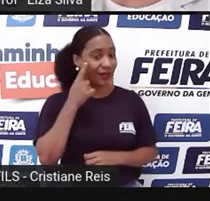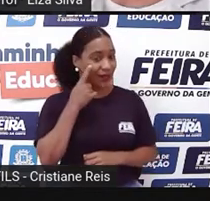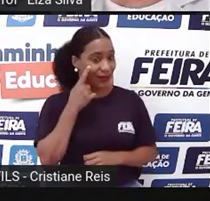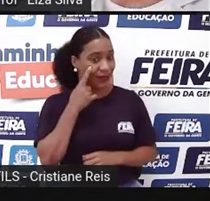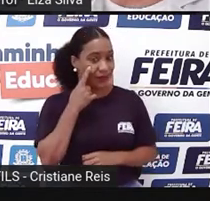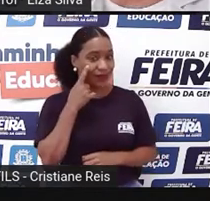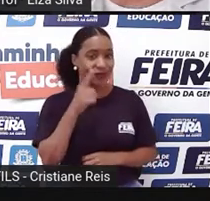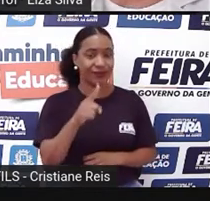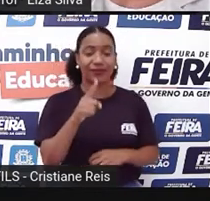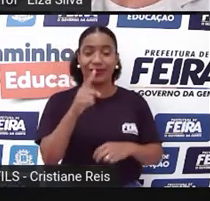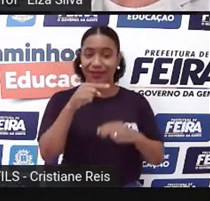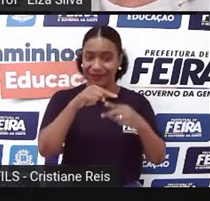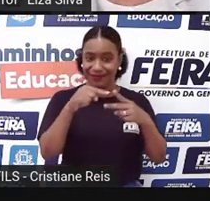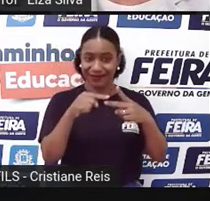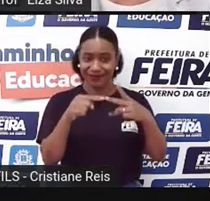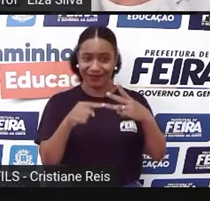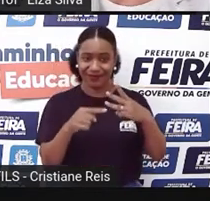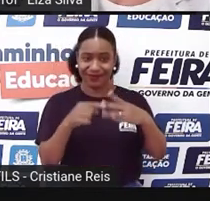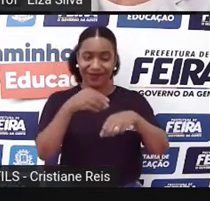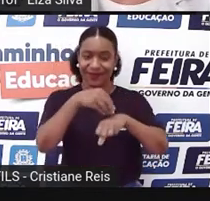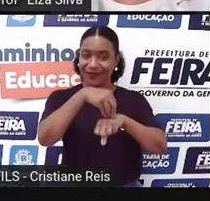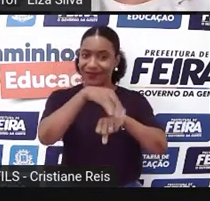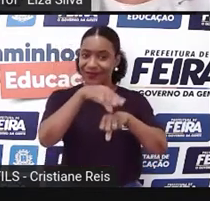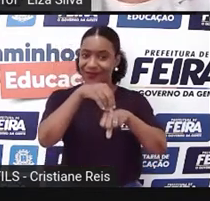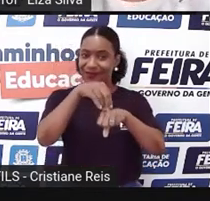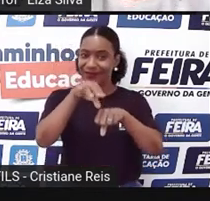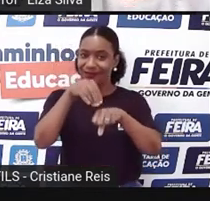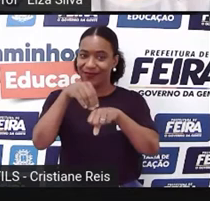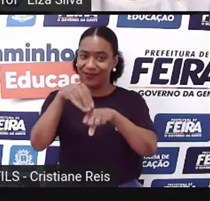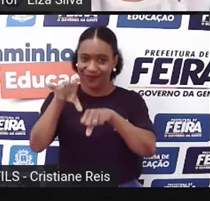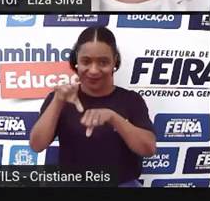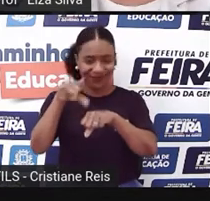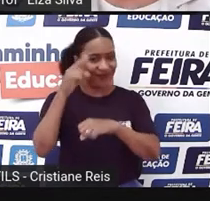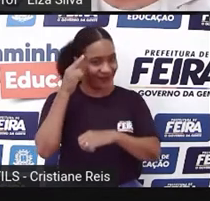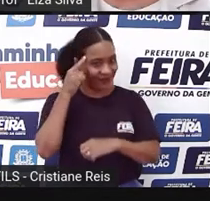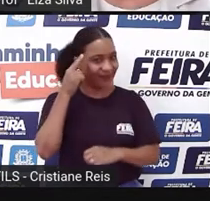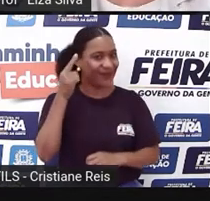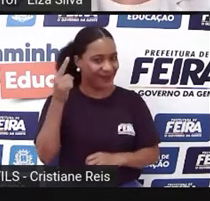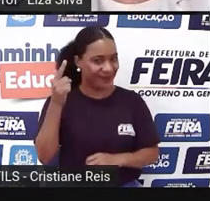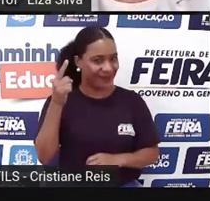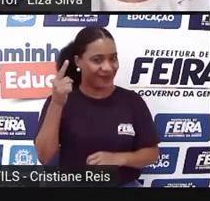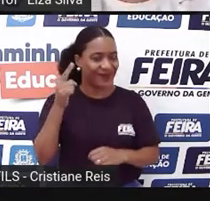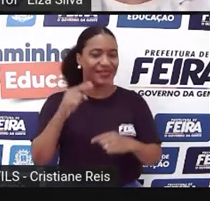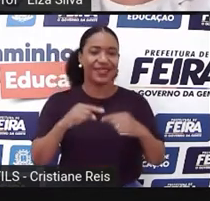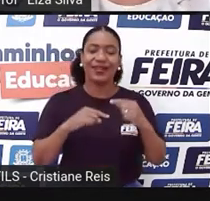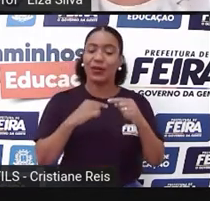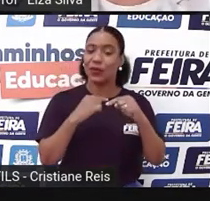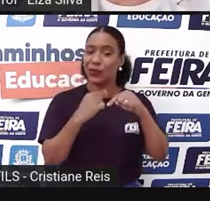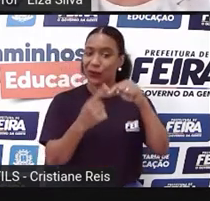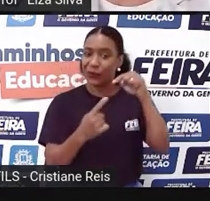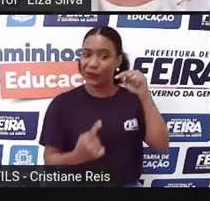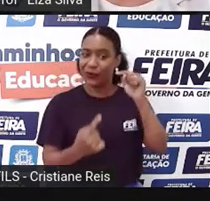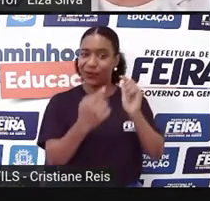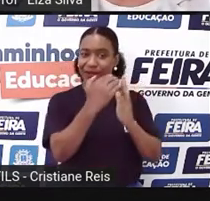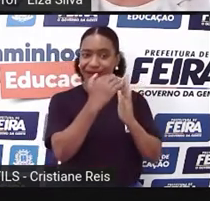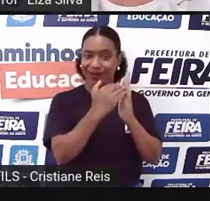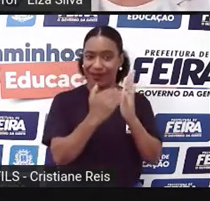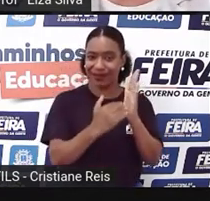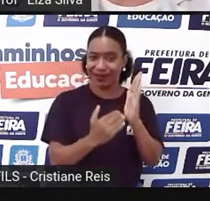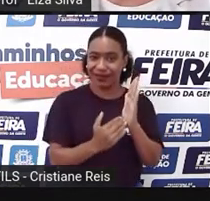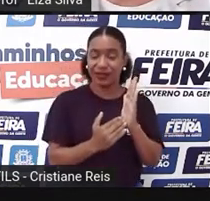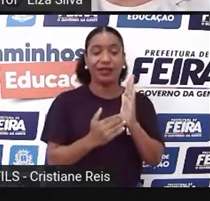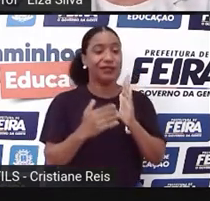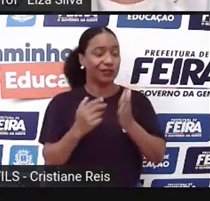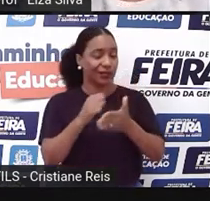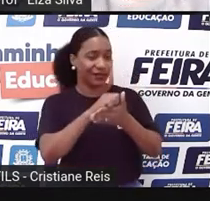esqueçam daquelas dicas, tips, de organização do seu caderno. Quando você for realizar atividade de